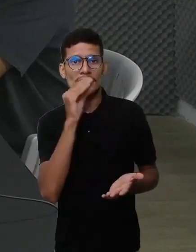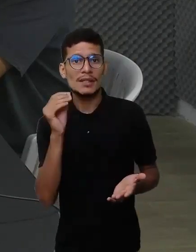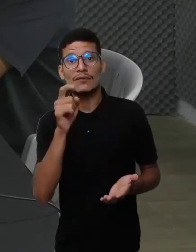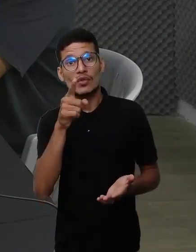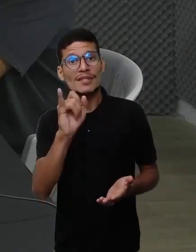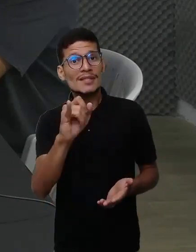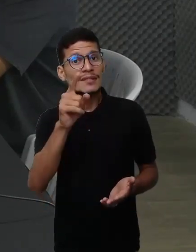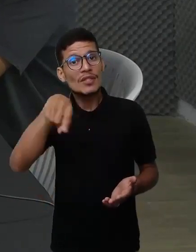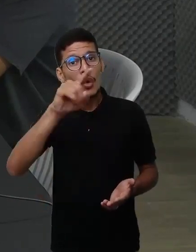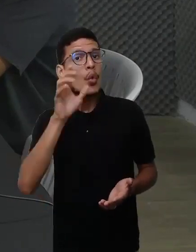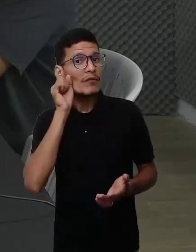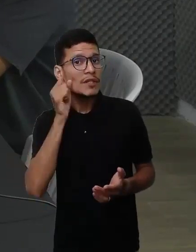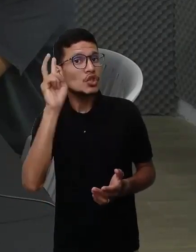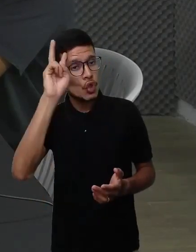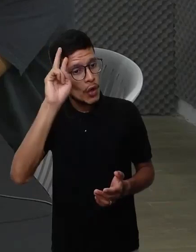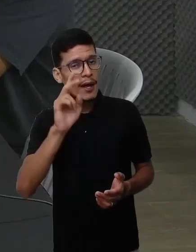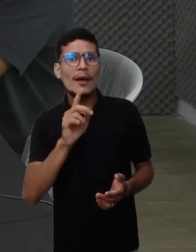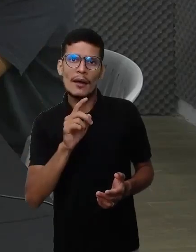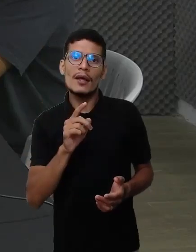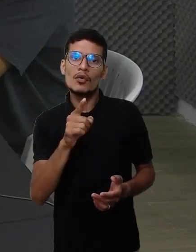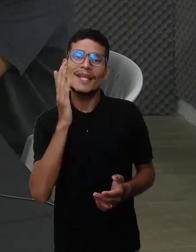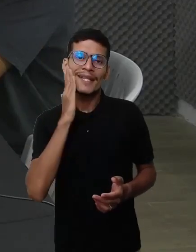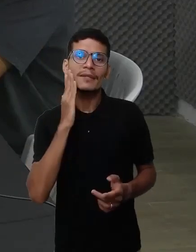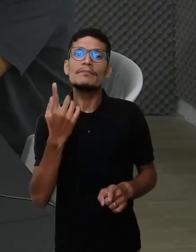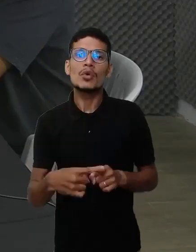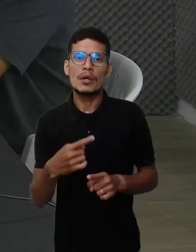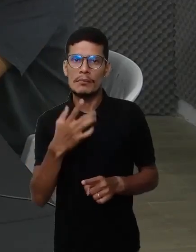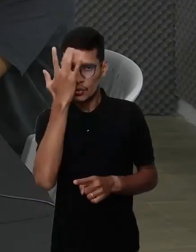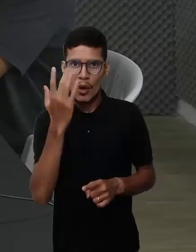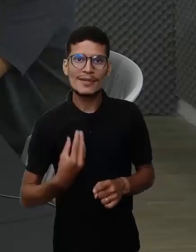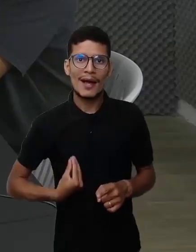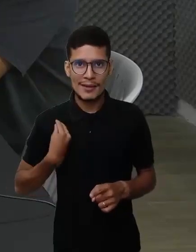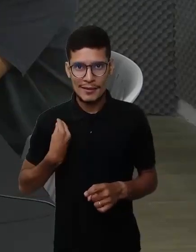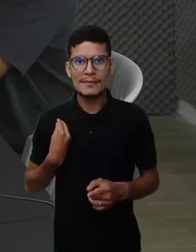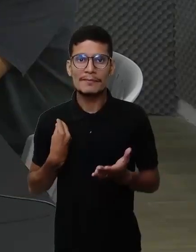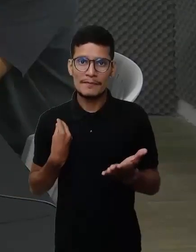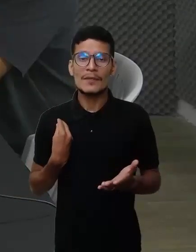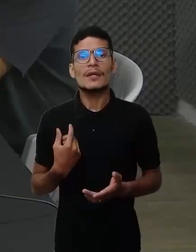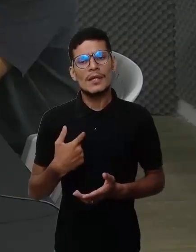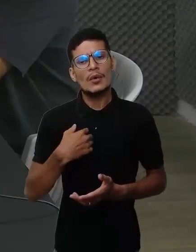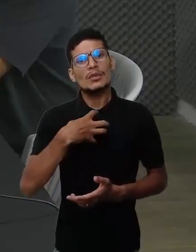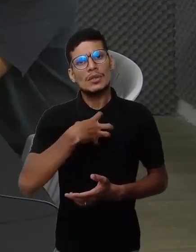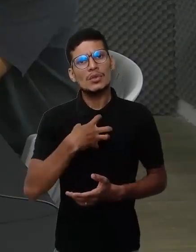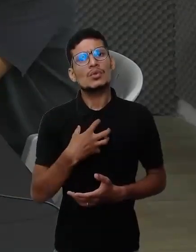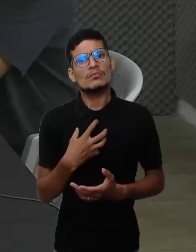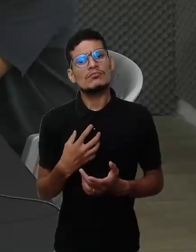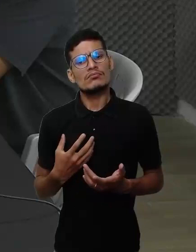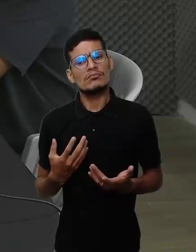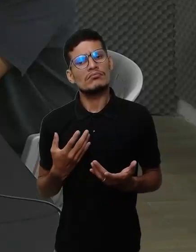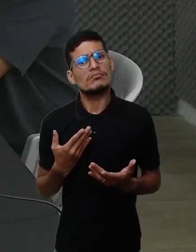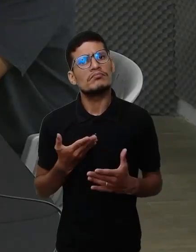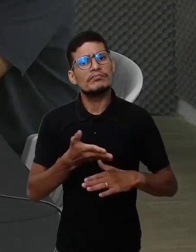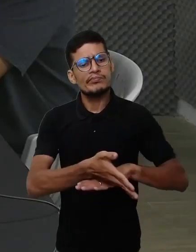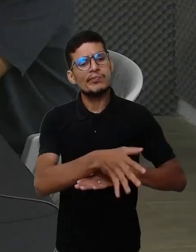cara, você diz assim, velho, faz sentido tu tá aqui, eu entendo porque que tu tá aqui. Total. E eu vou te dizer uma coisa, Ivan, eu me sinto muito mais pertencente a essa classe social